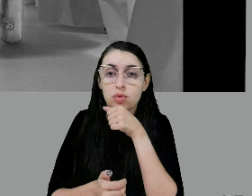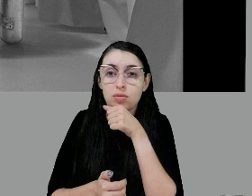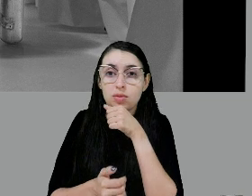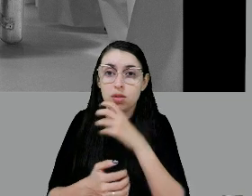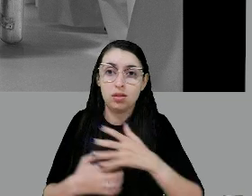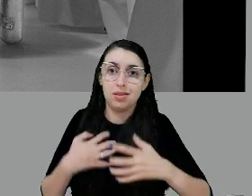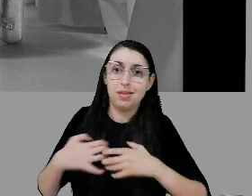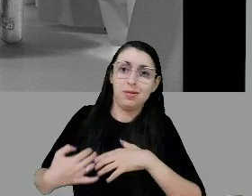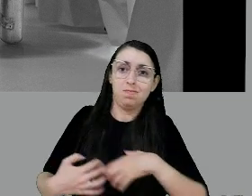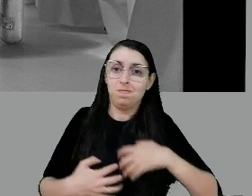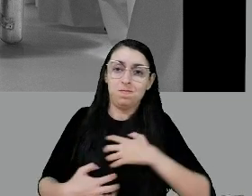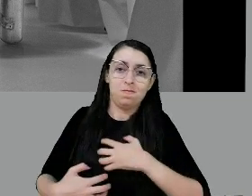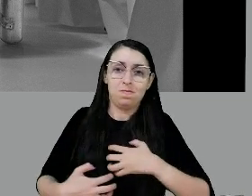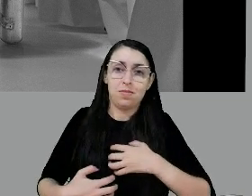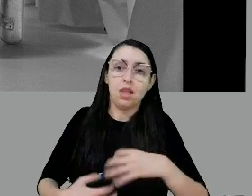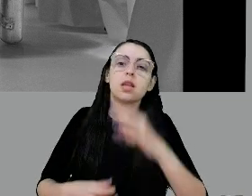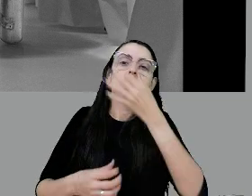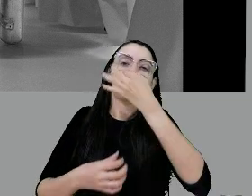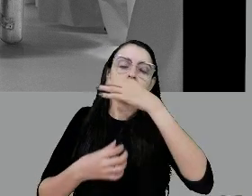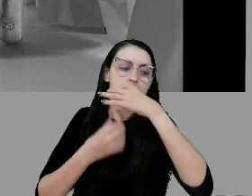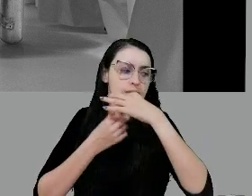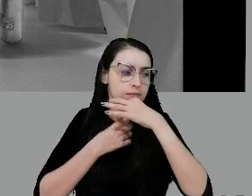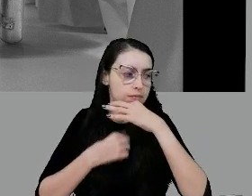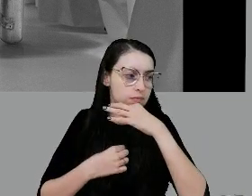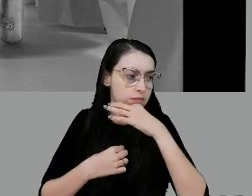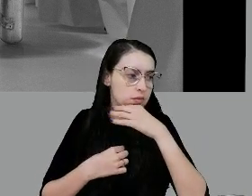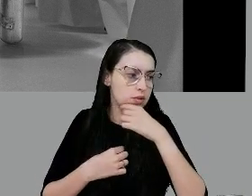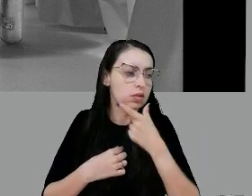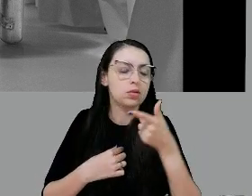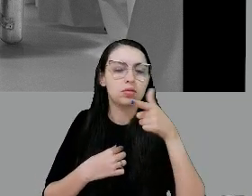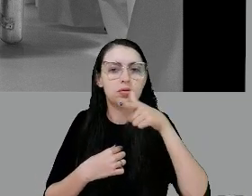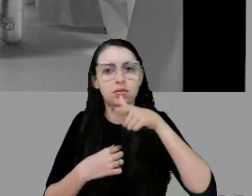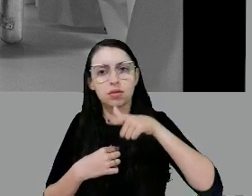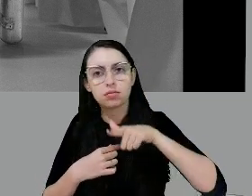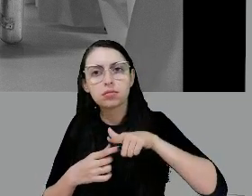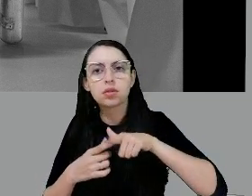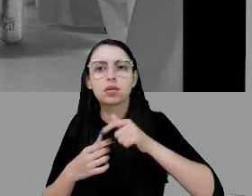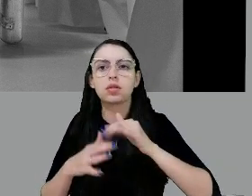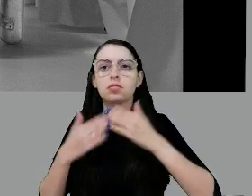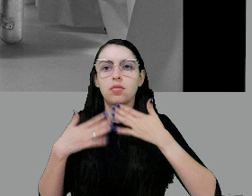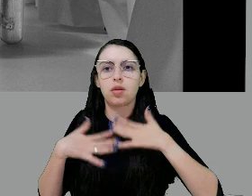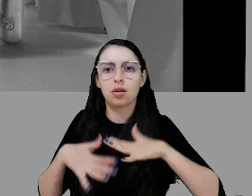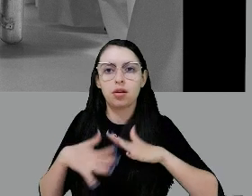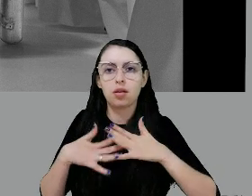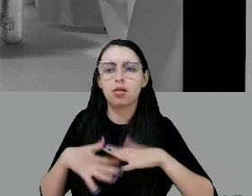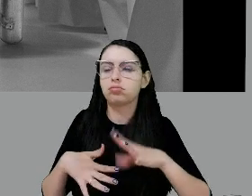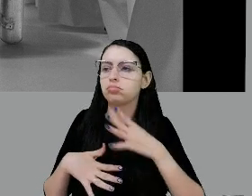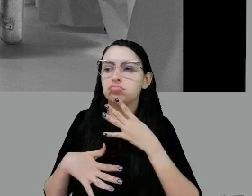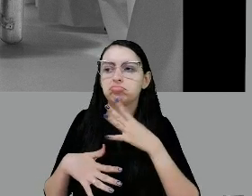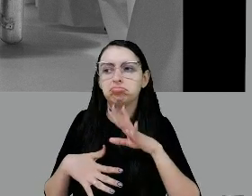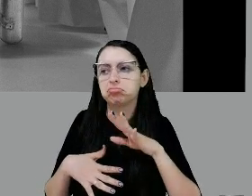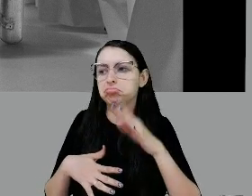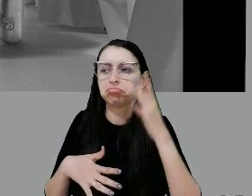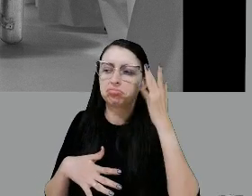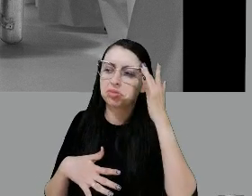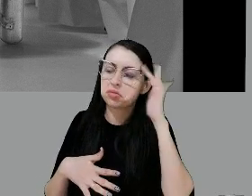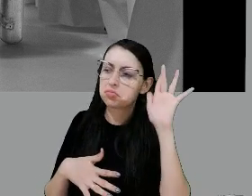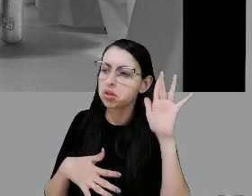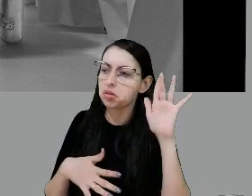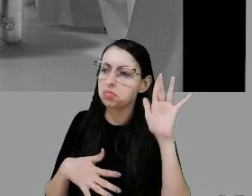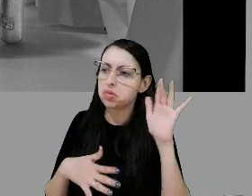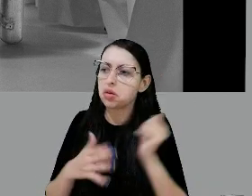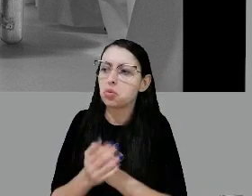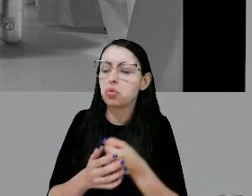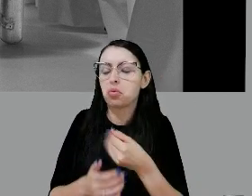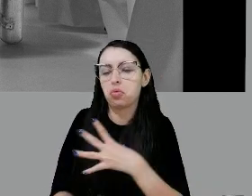senhora, ela está um pouco eufórica, ela tinha sido entubada e ela estava em plena recuperação. Mas ela não sabia que do lado dela, aí num